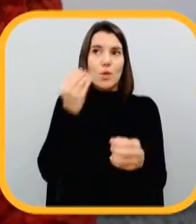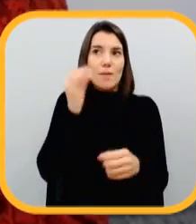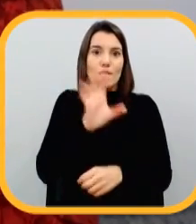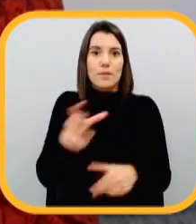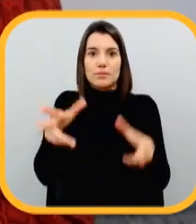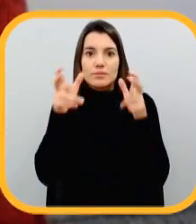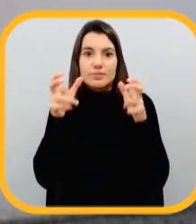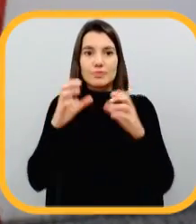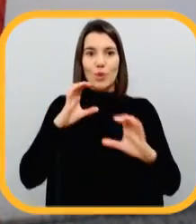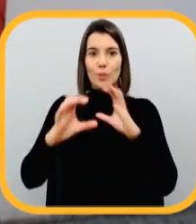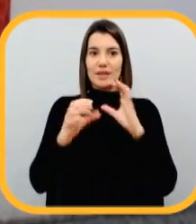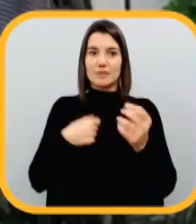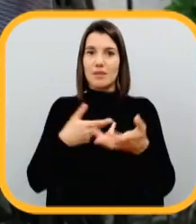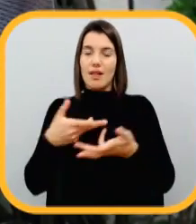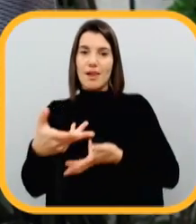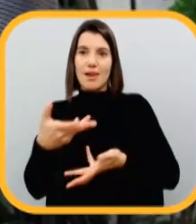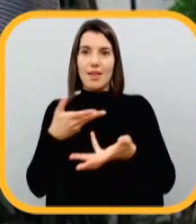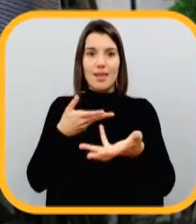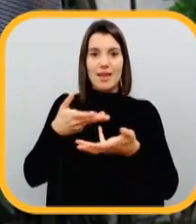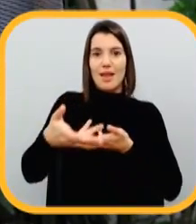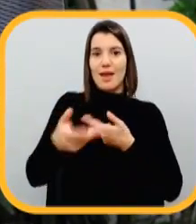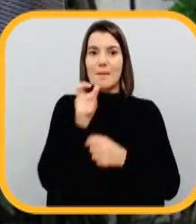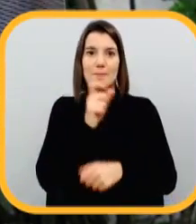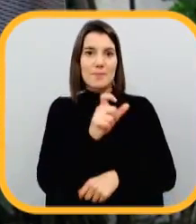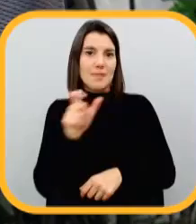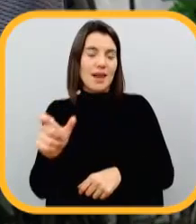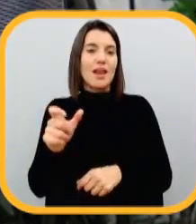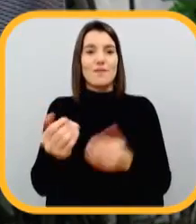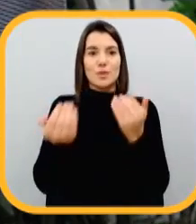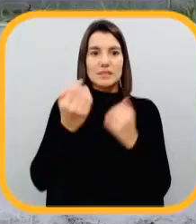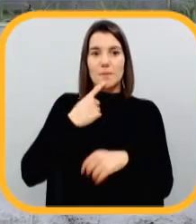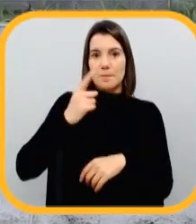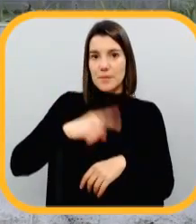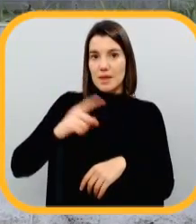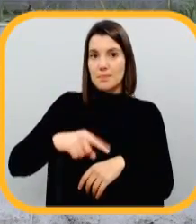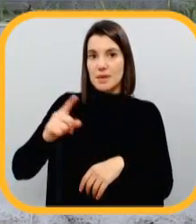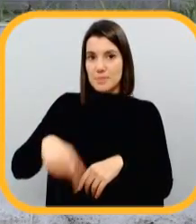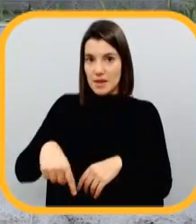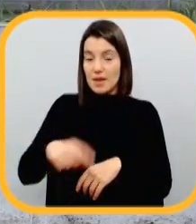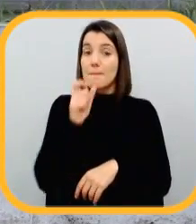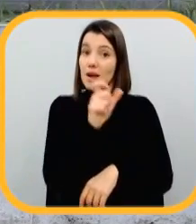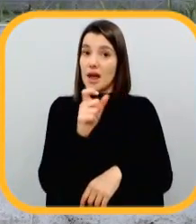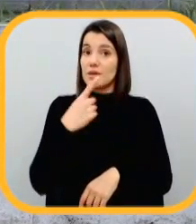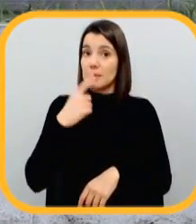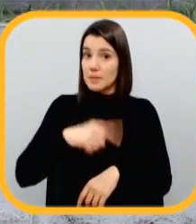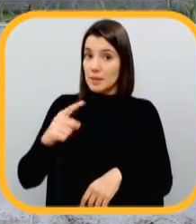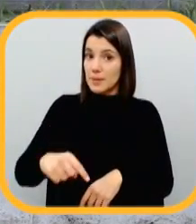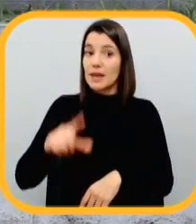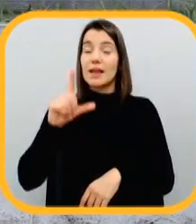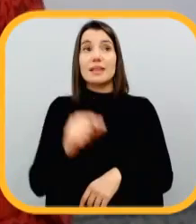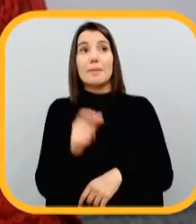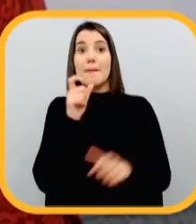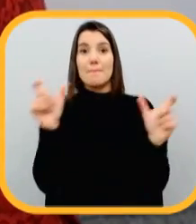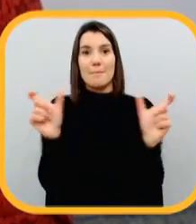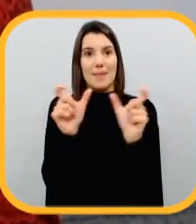também, a forma como eu comunico contigo, a forma como repetimos ou não as mensagens, não só a repetição das próprias palavras,